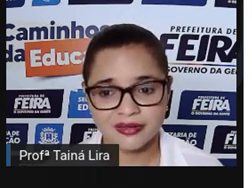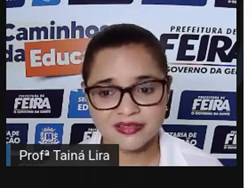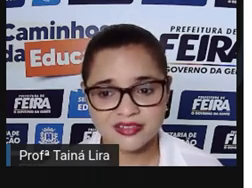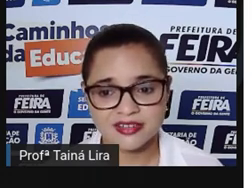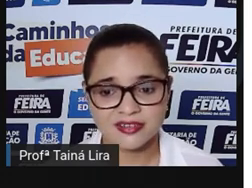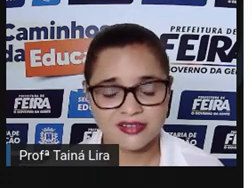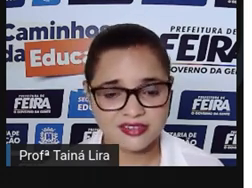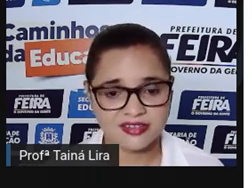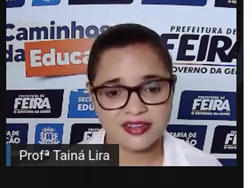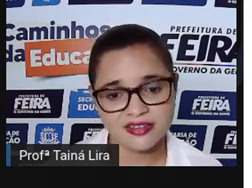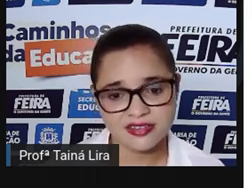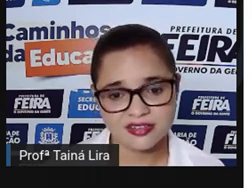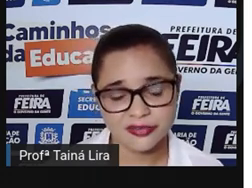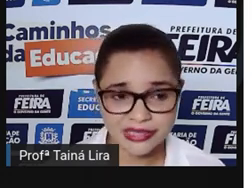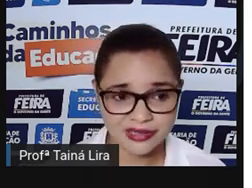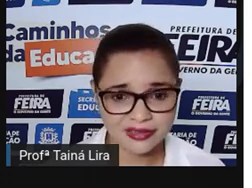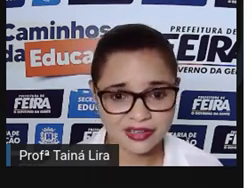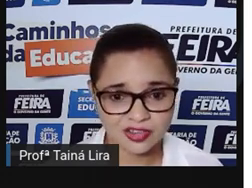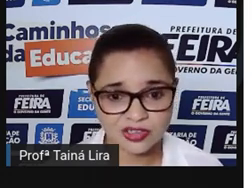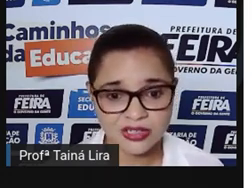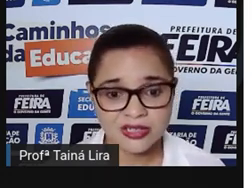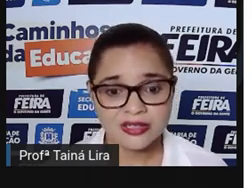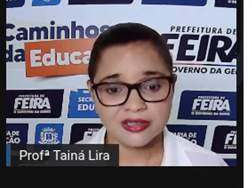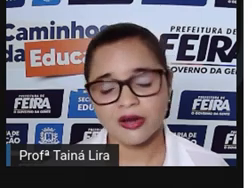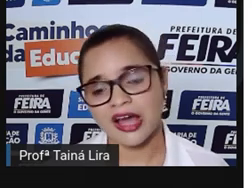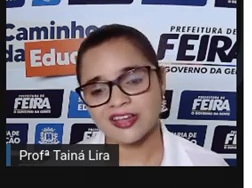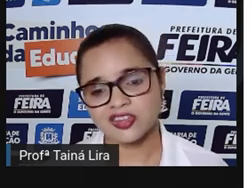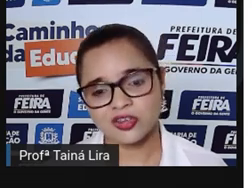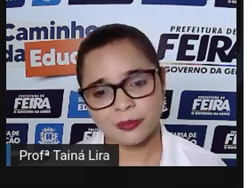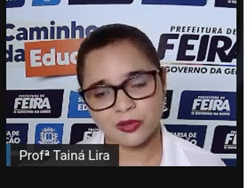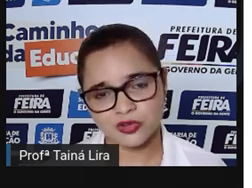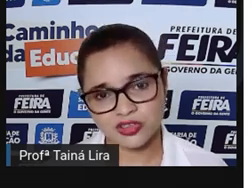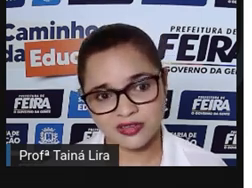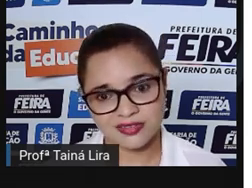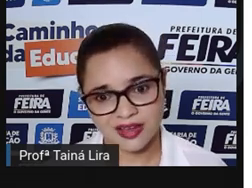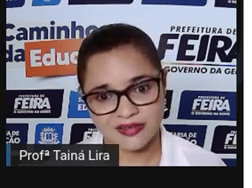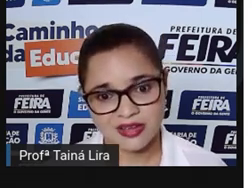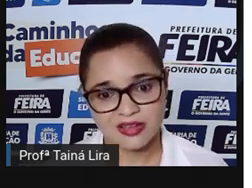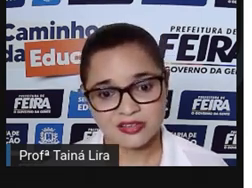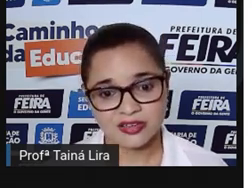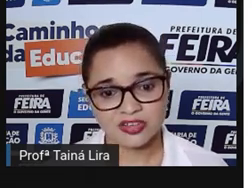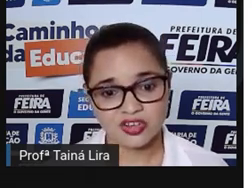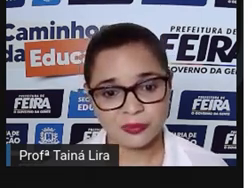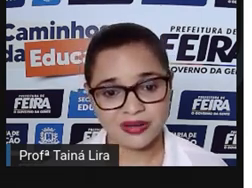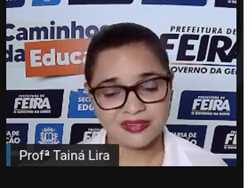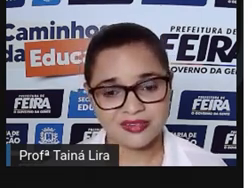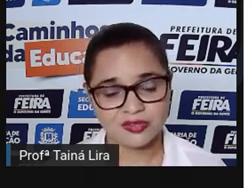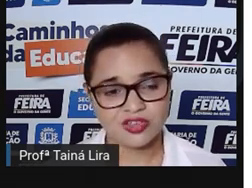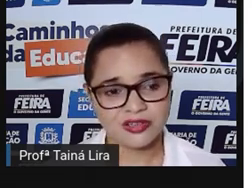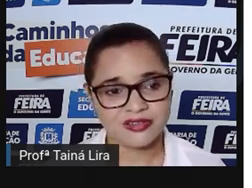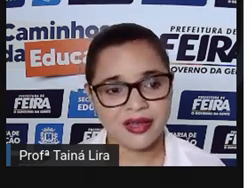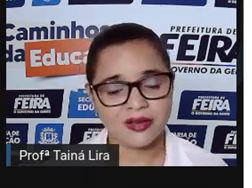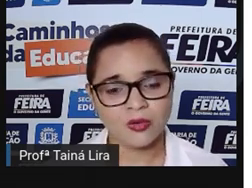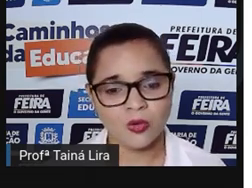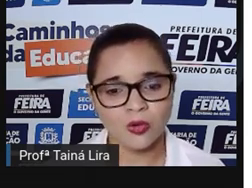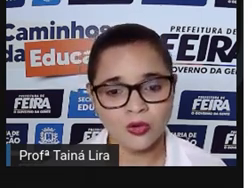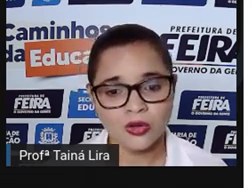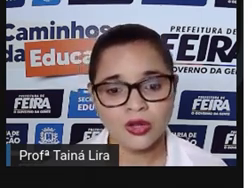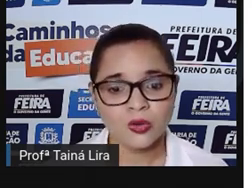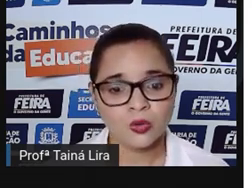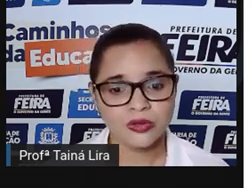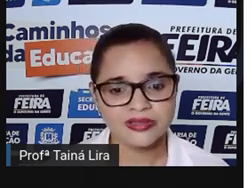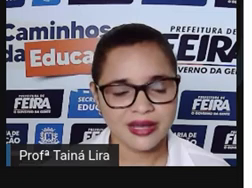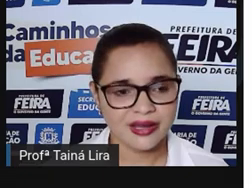para crianças e adolescentes que acessam a internet. Então, a gente pode utilizar, só que a gente precisa utilizar